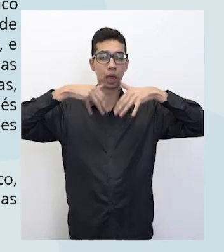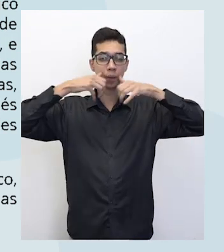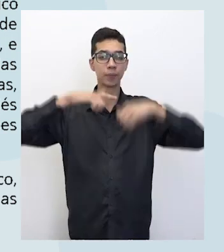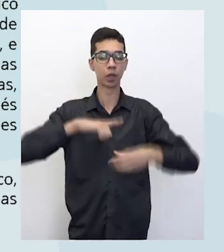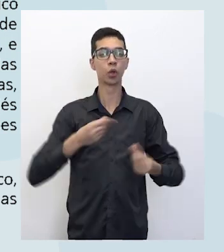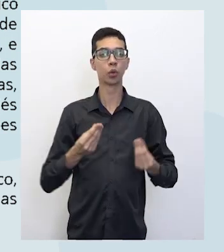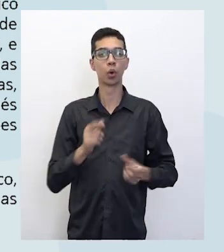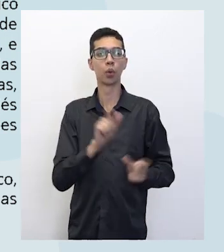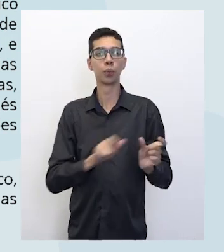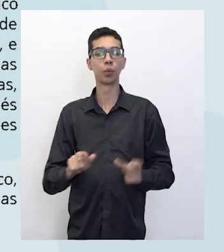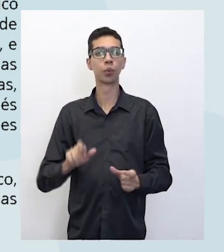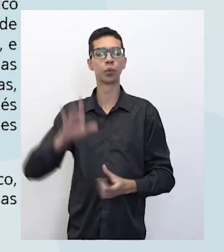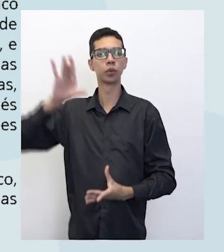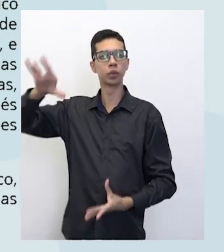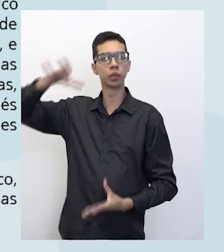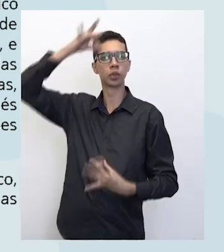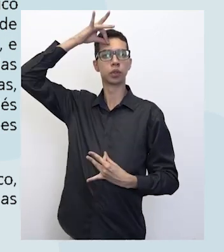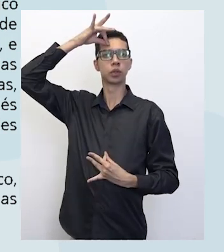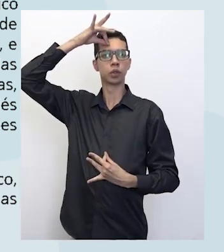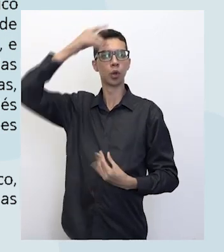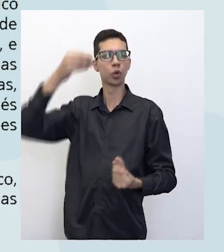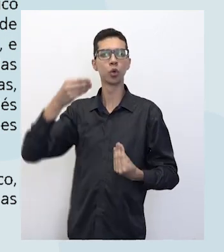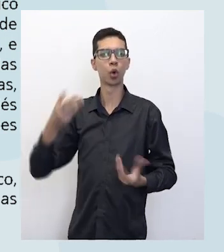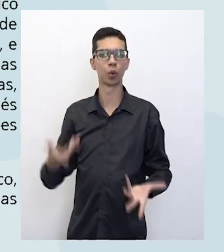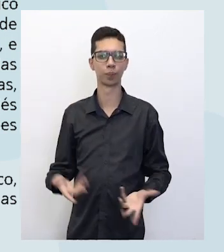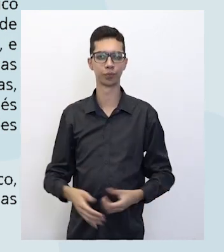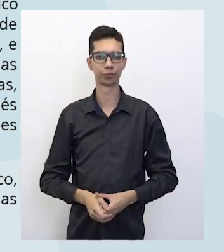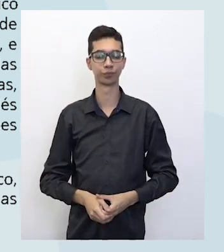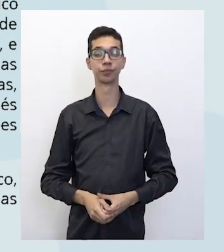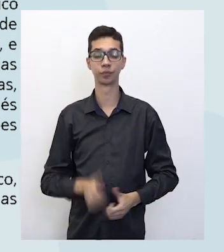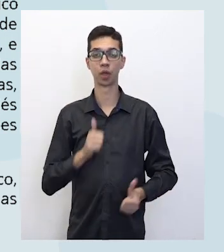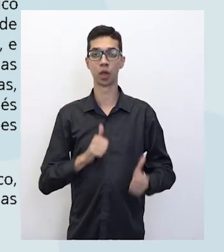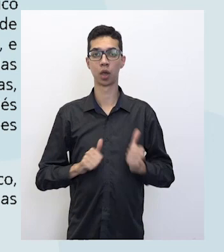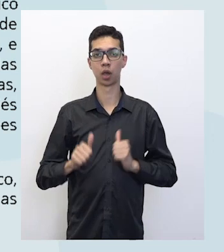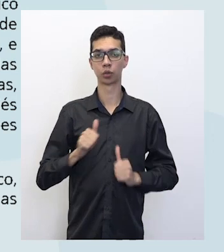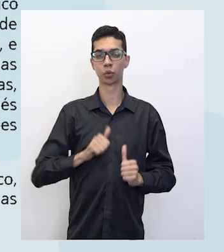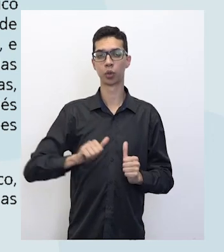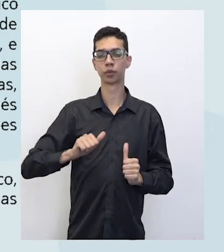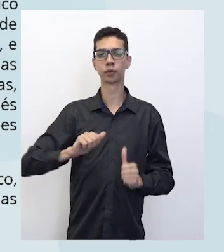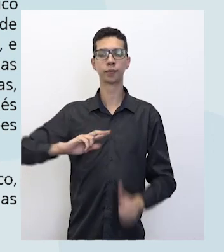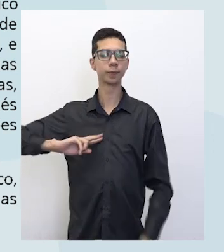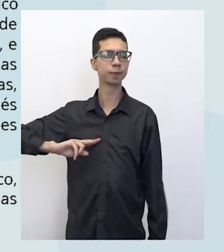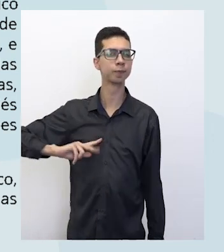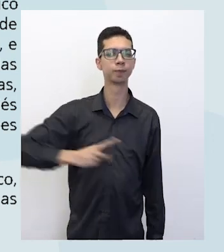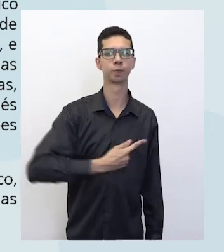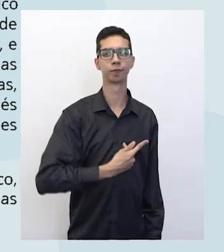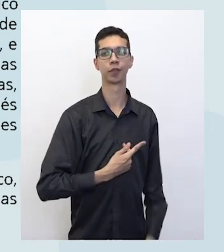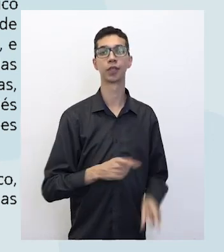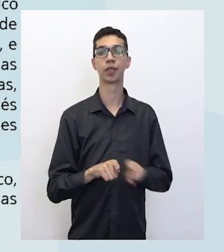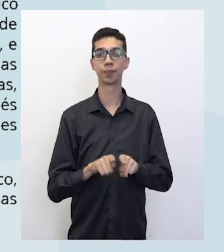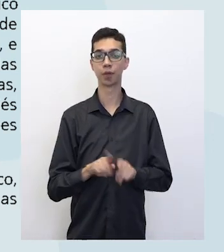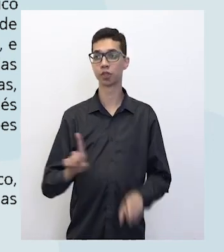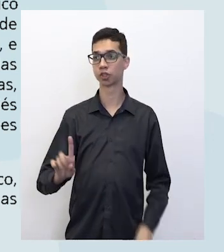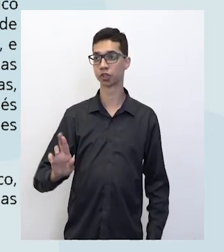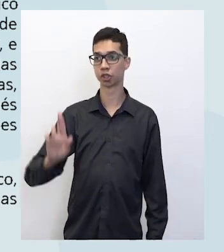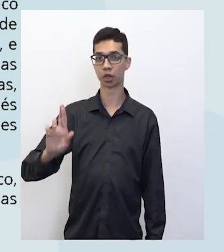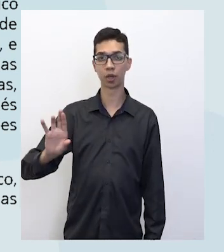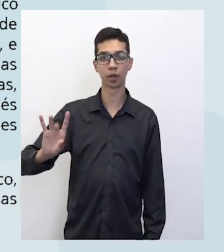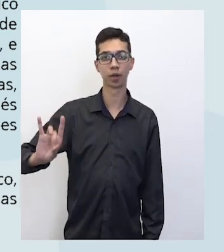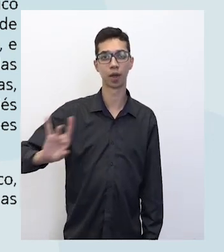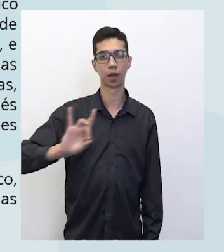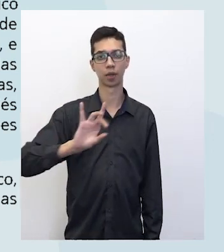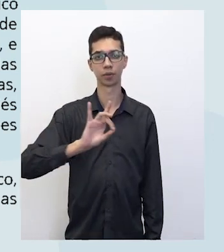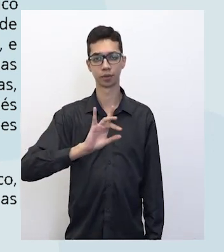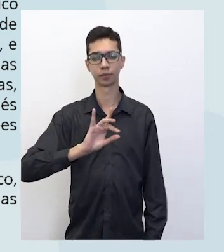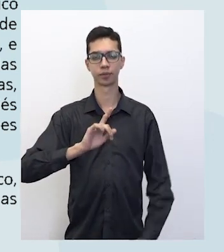uma modificação, uma mudança de postura mesmo dos atores e da direção, né, de modo geral, na concepção de